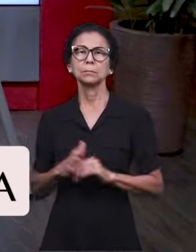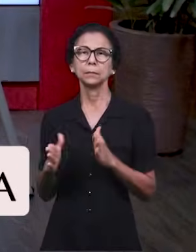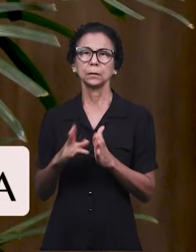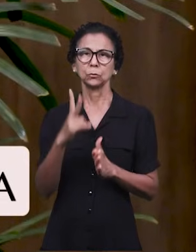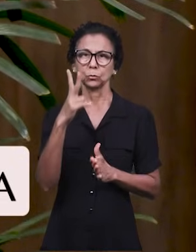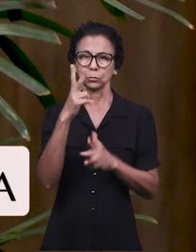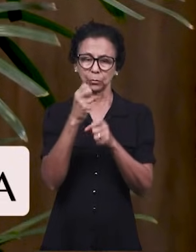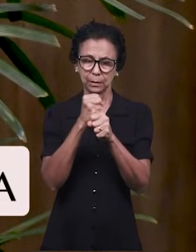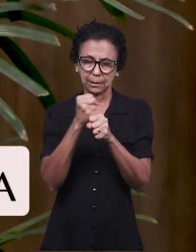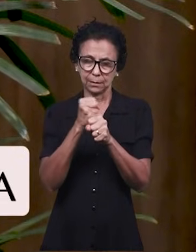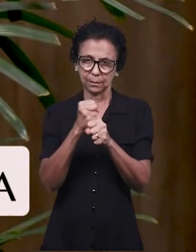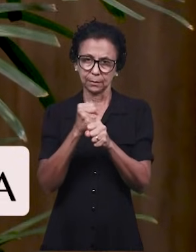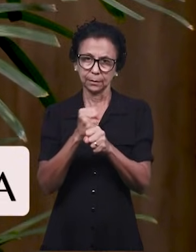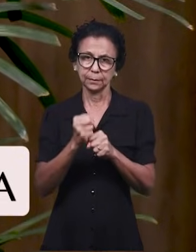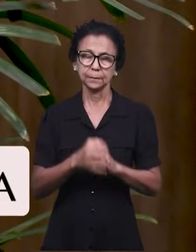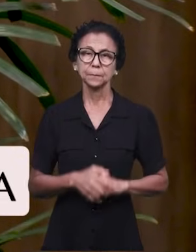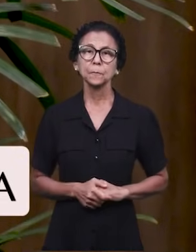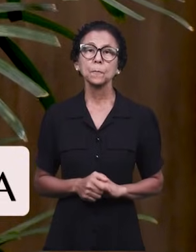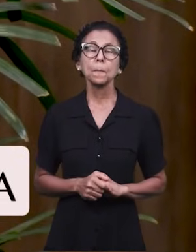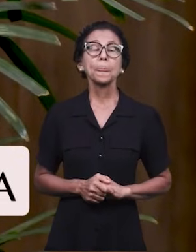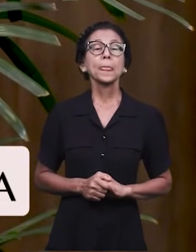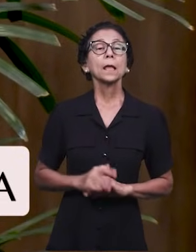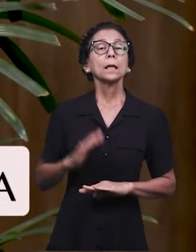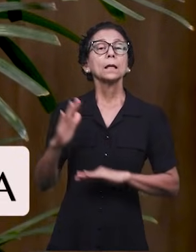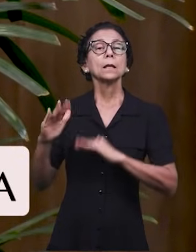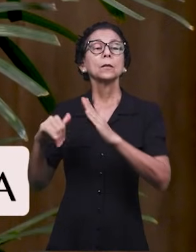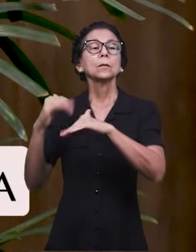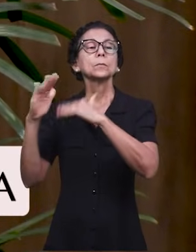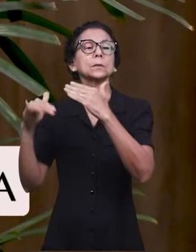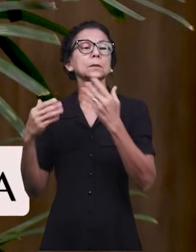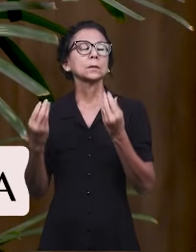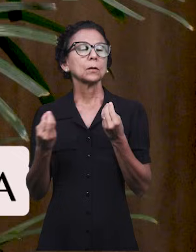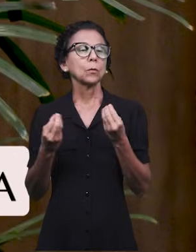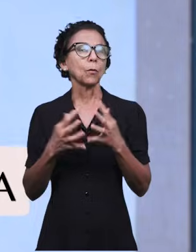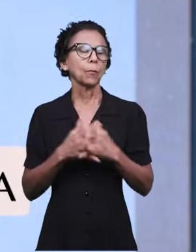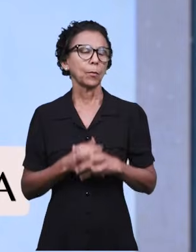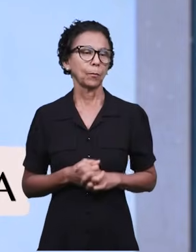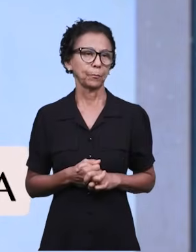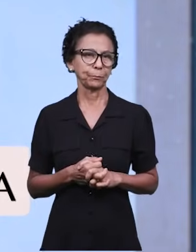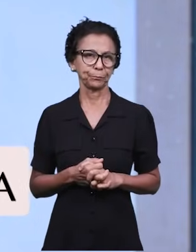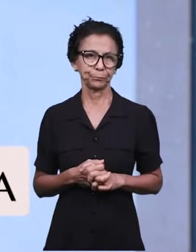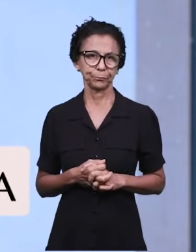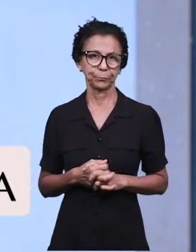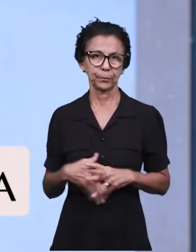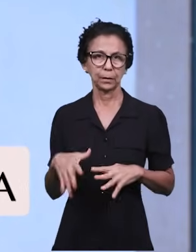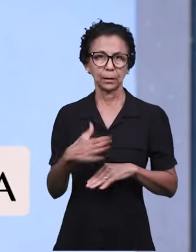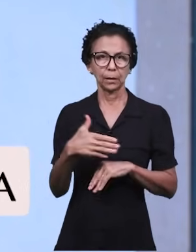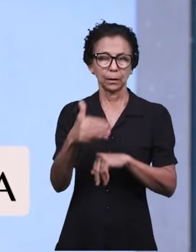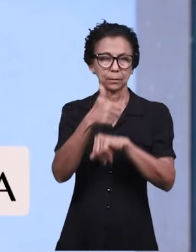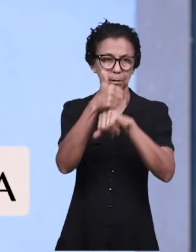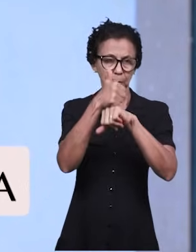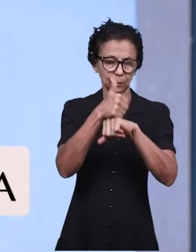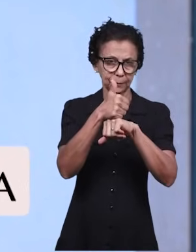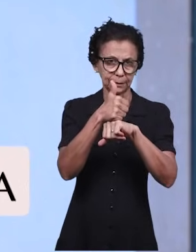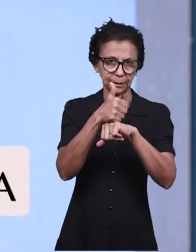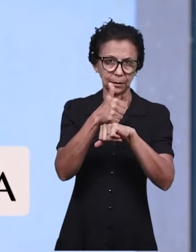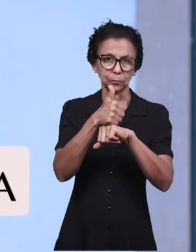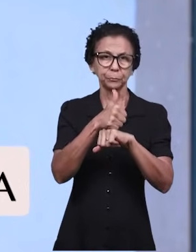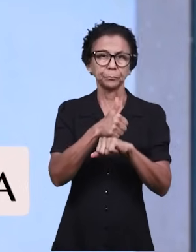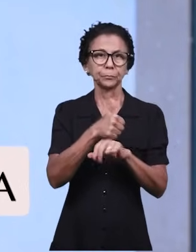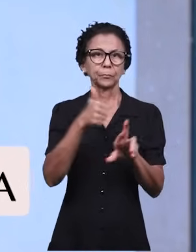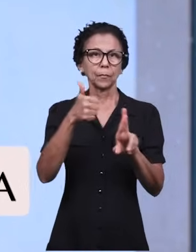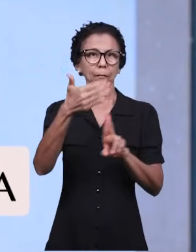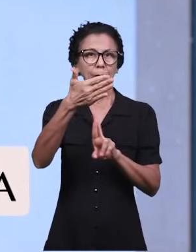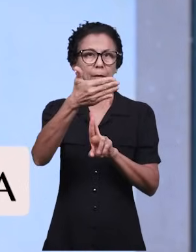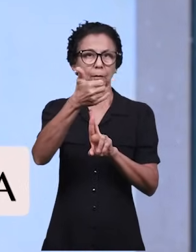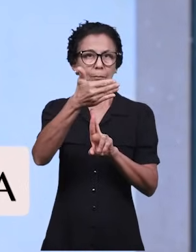que se dá a progressão na carreira? A carreira diplomática tem alguma semelhança com a